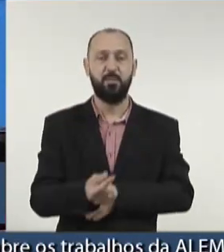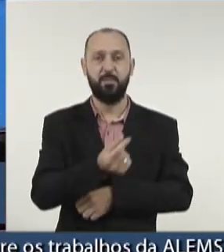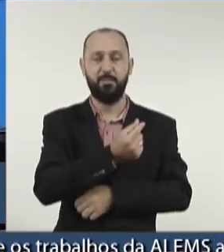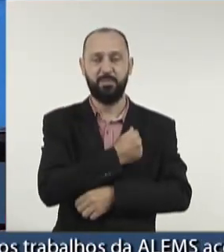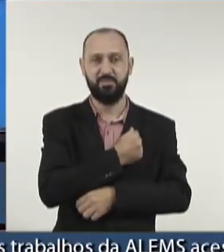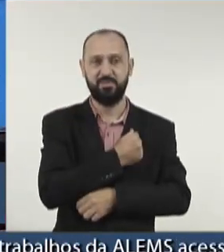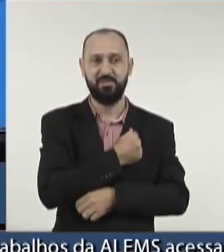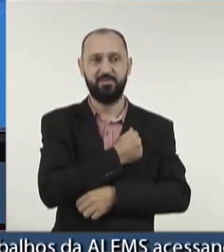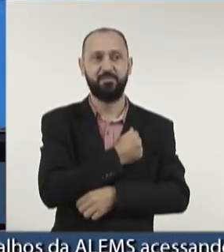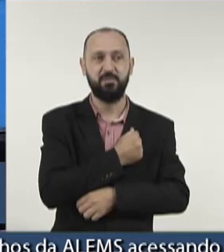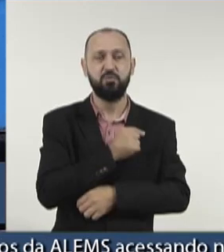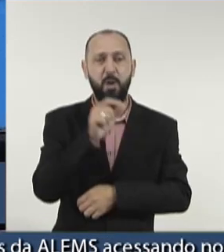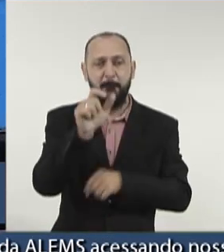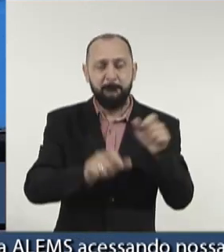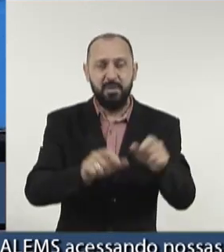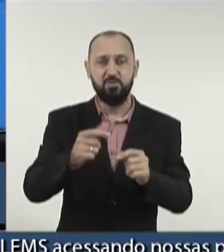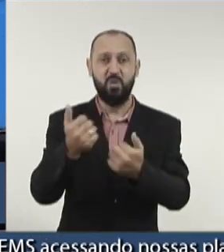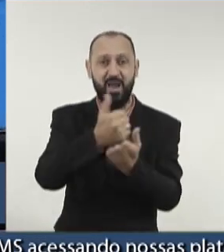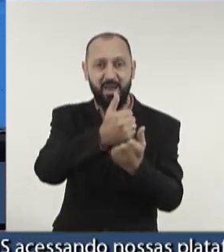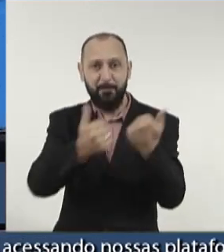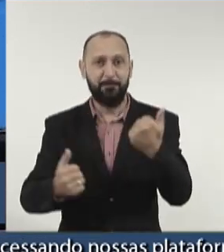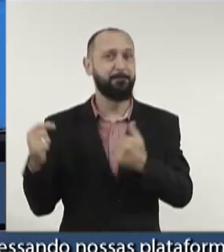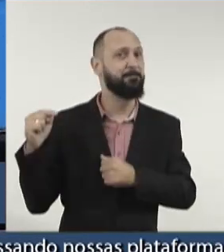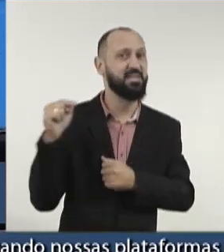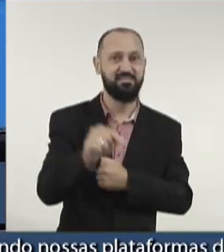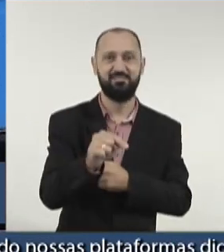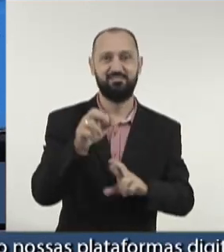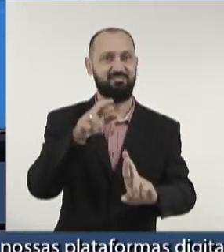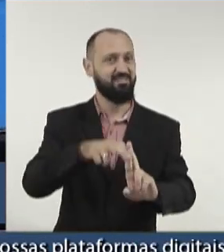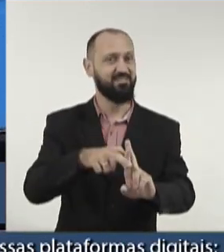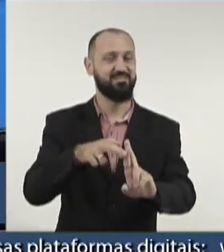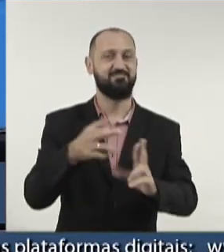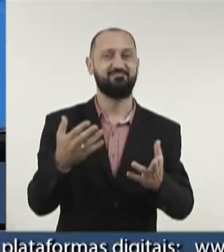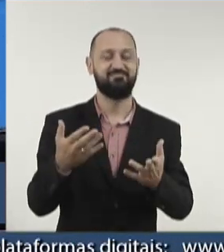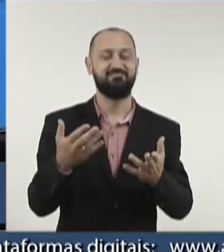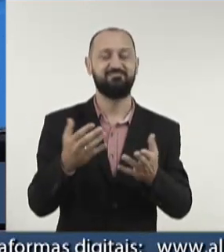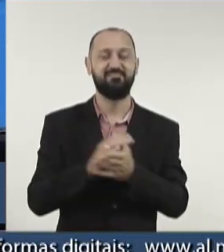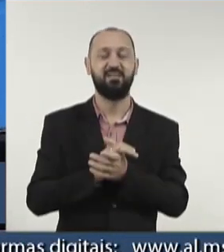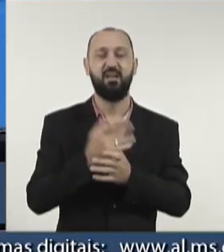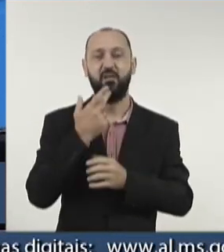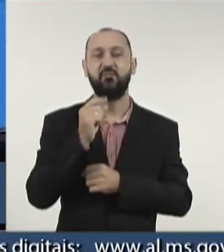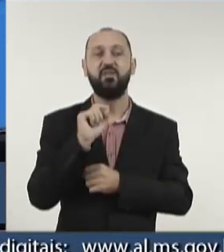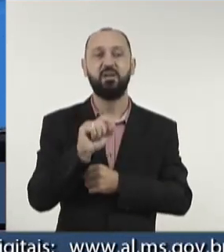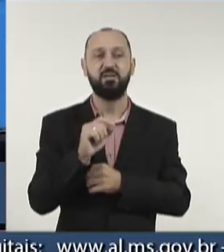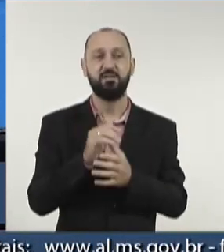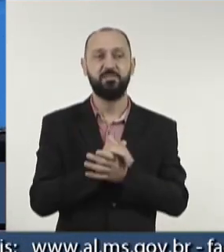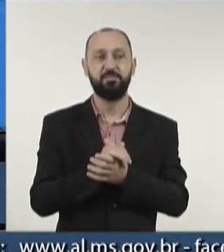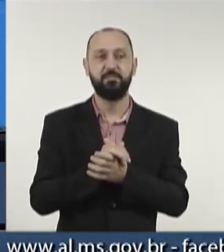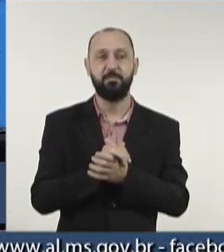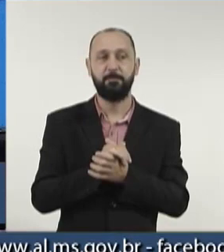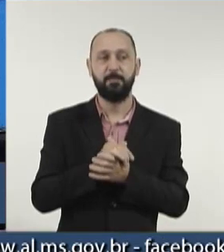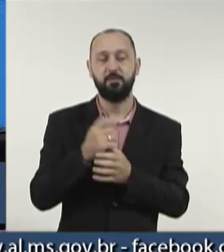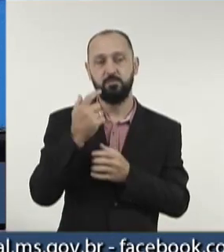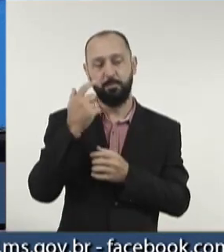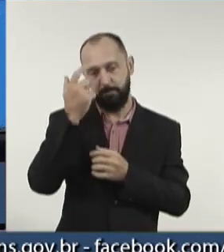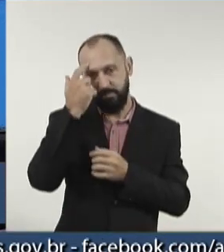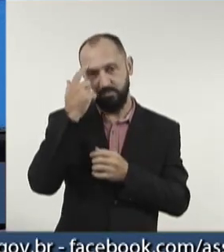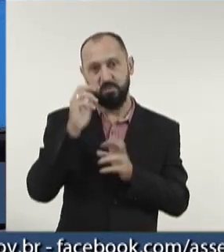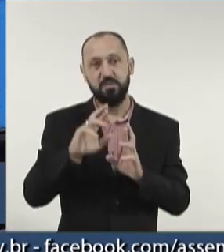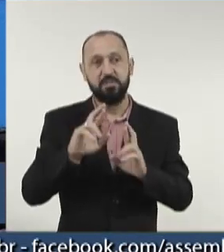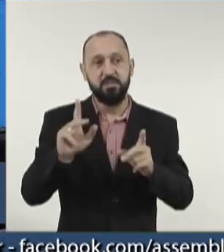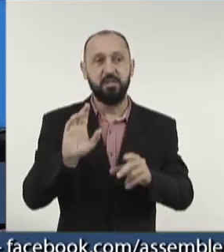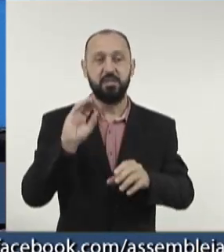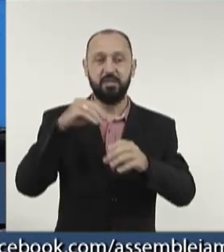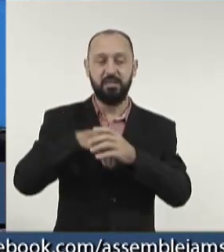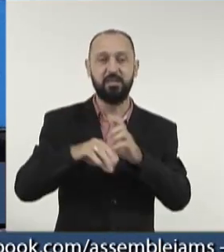posse de alguém que fala por eles. E eu queria dizer para a senhora que eu acho um tanto estranho, dentro